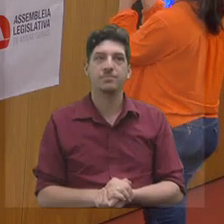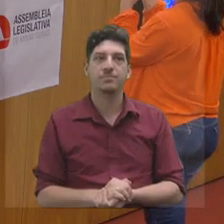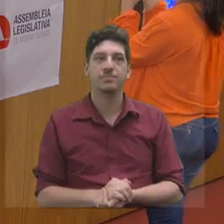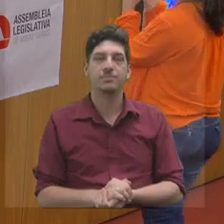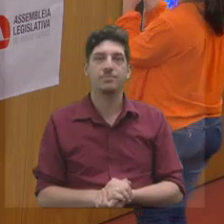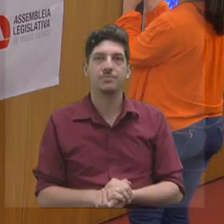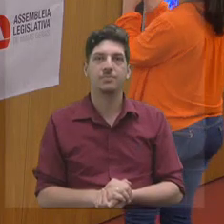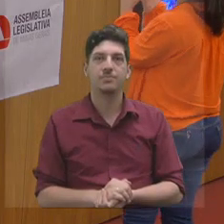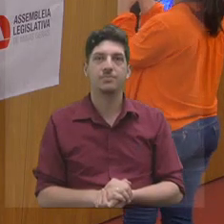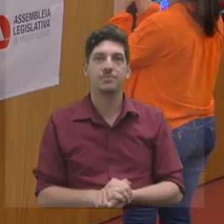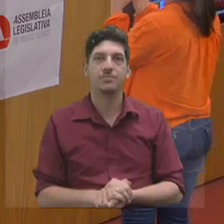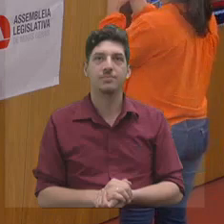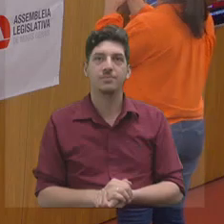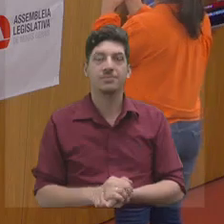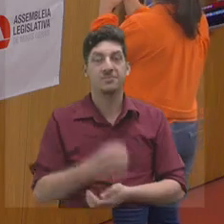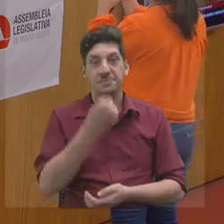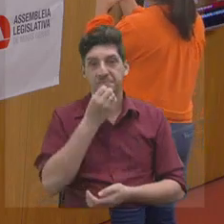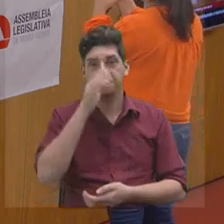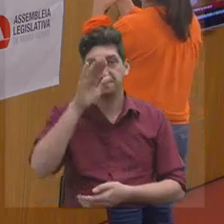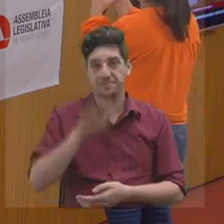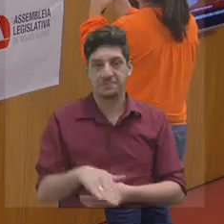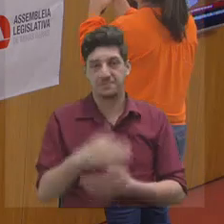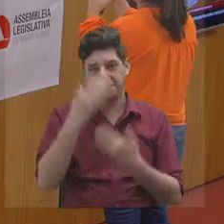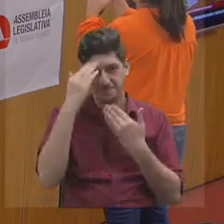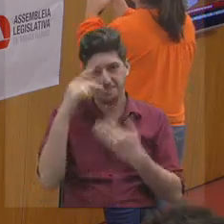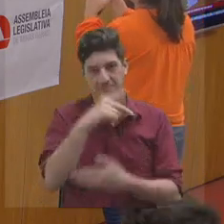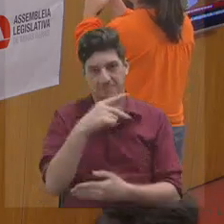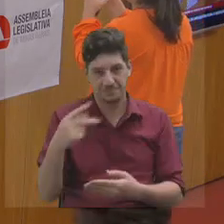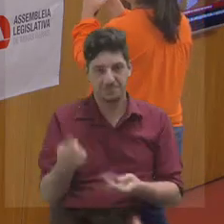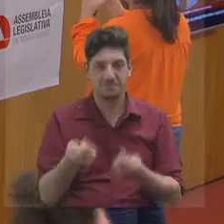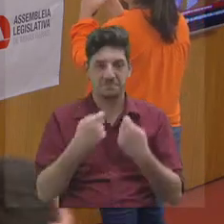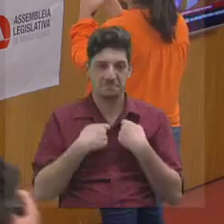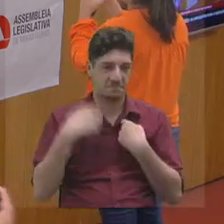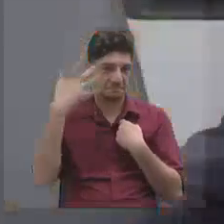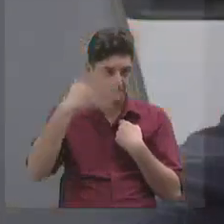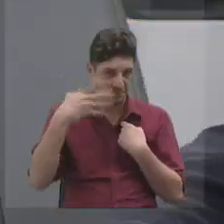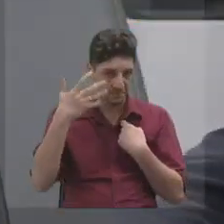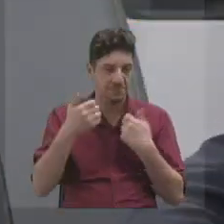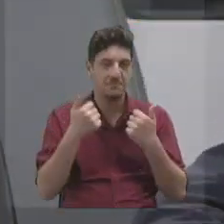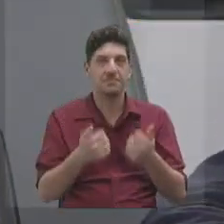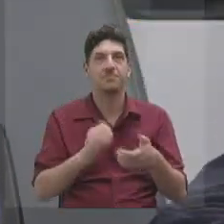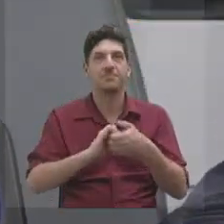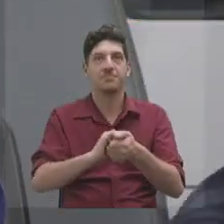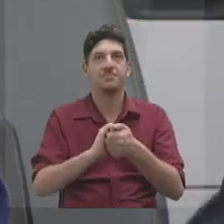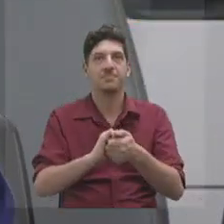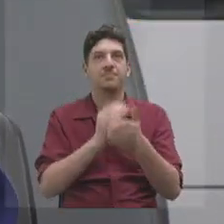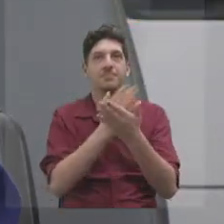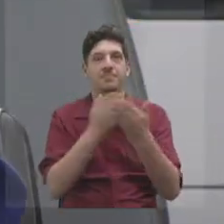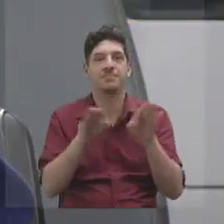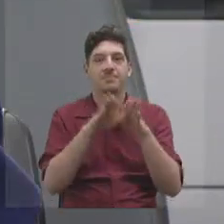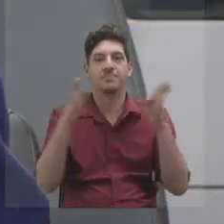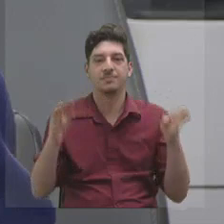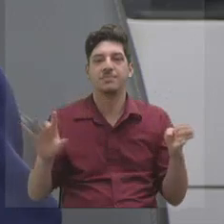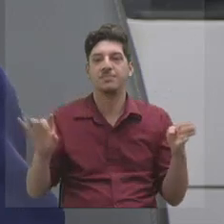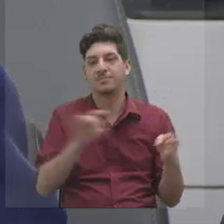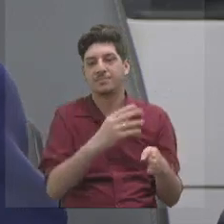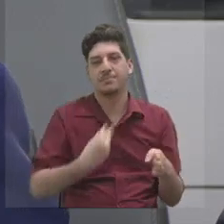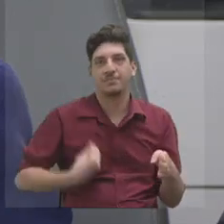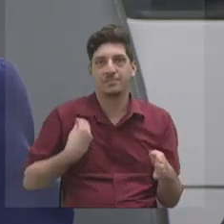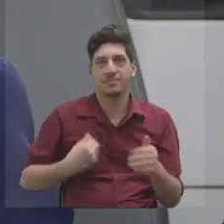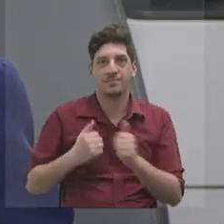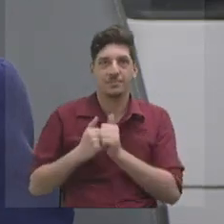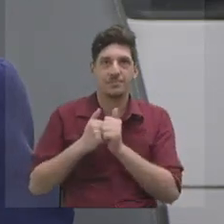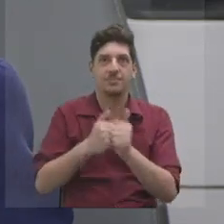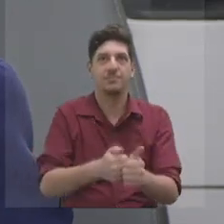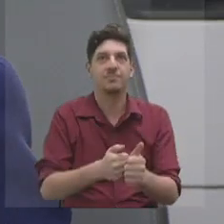muito boa tarde obrigada Presidente pela palavra gostaria de cumprimentar cada um dos presentes que nos acompanham aqui nessa